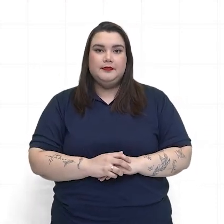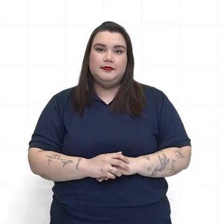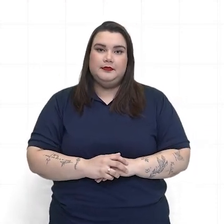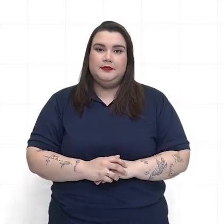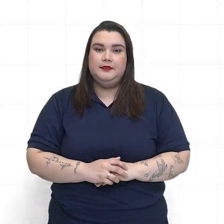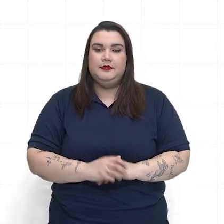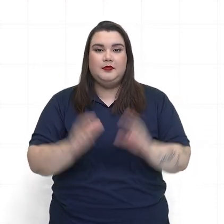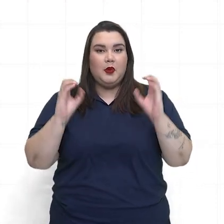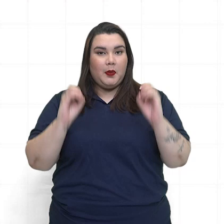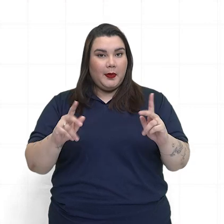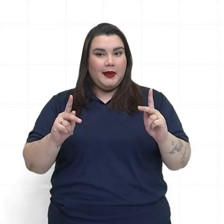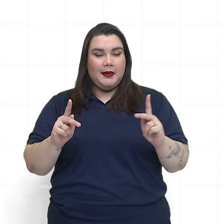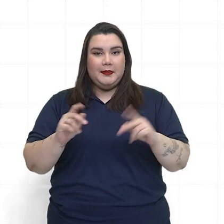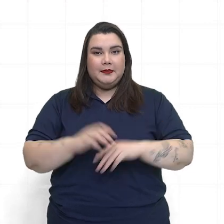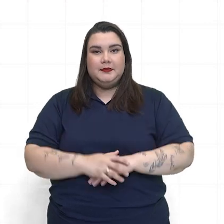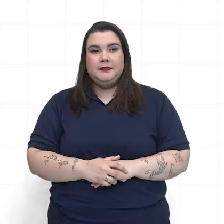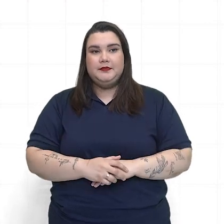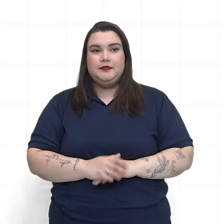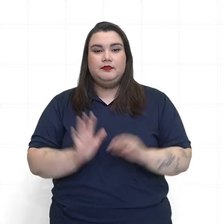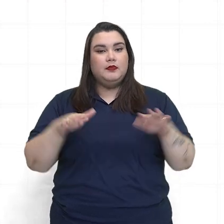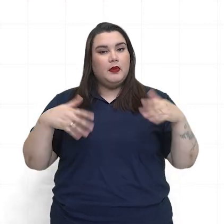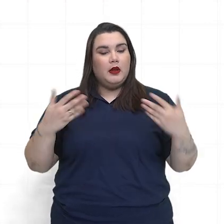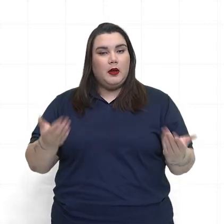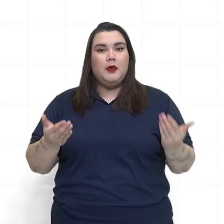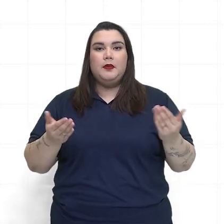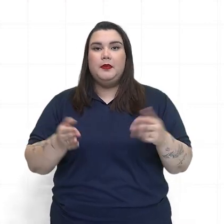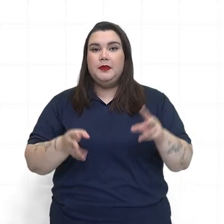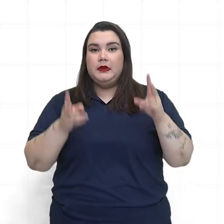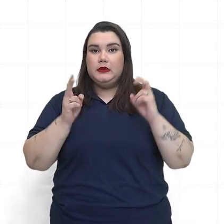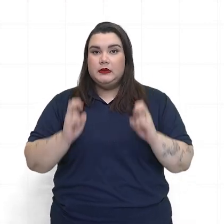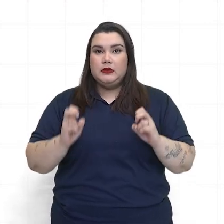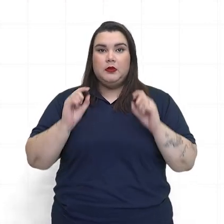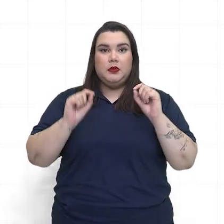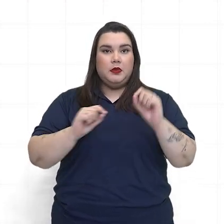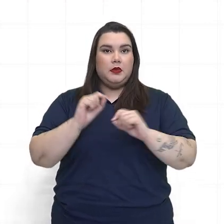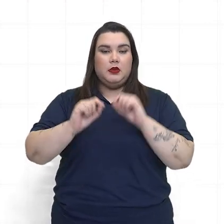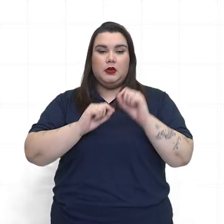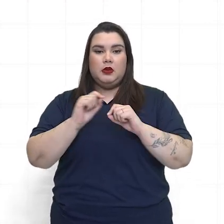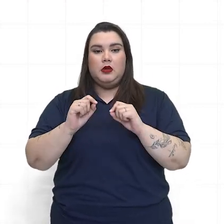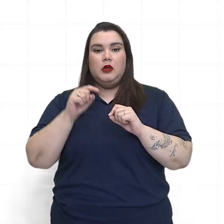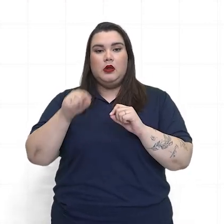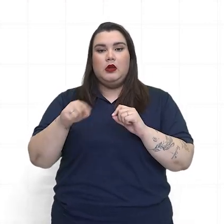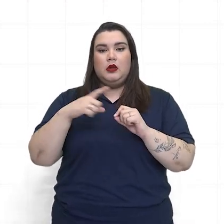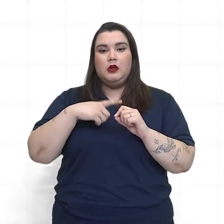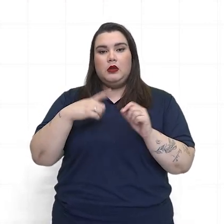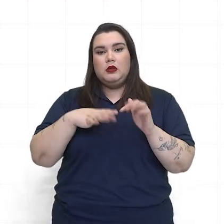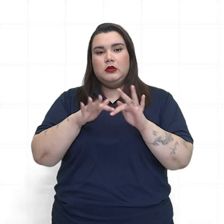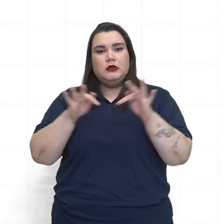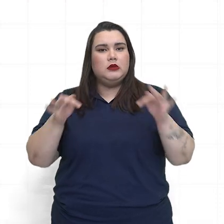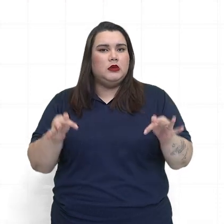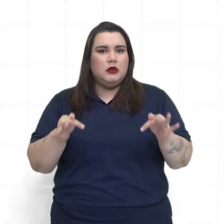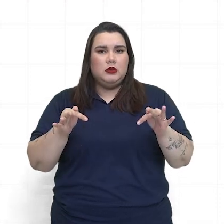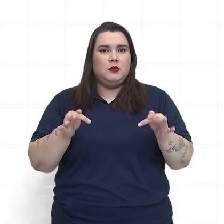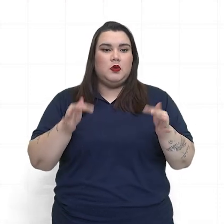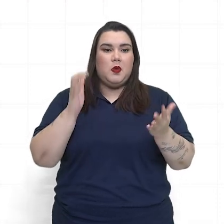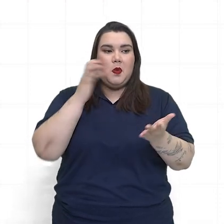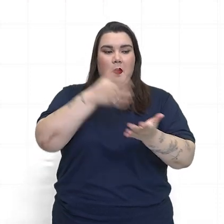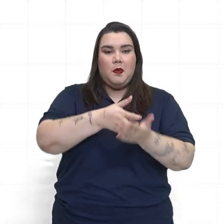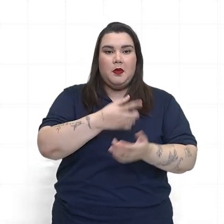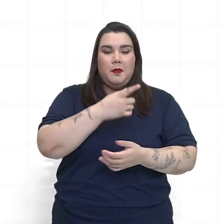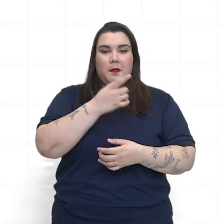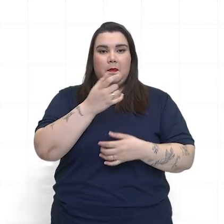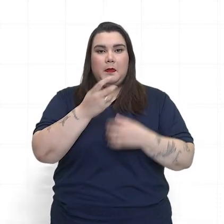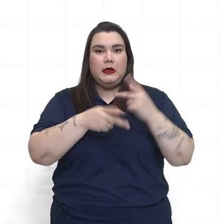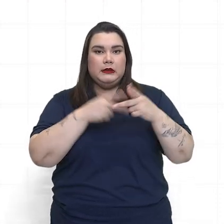340. Beleza? Então tá aí, olha, nós vimos nessa situação de o simples ato de comprar um presente que